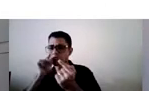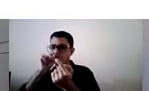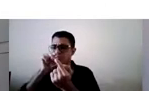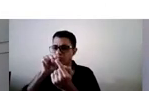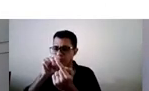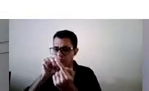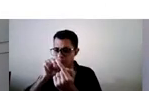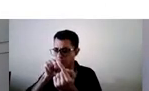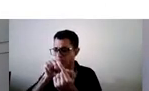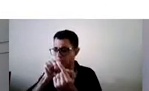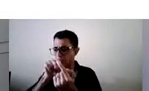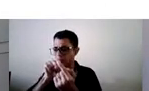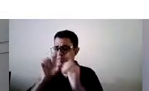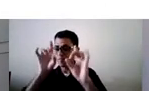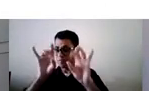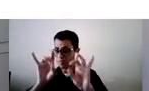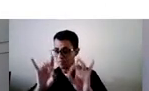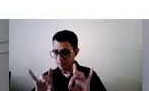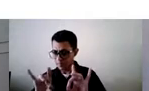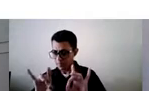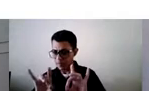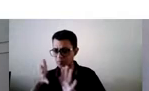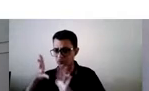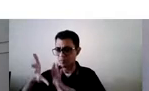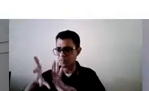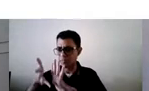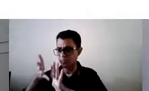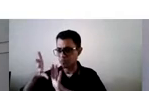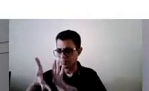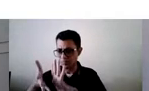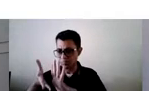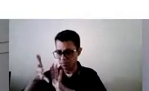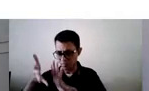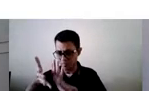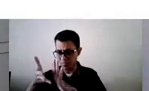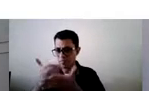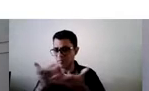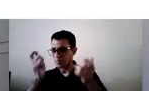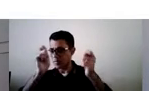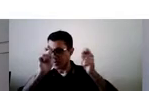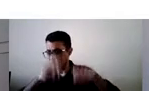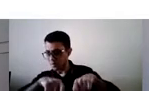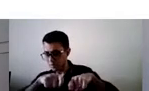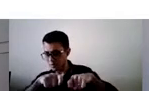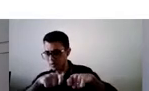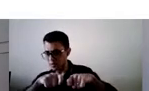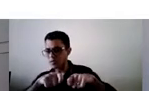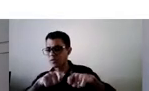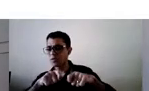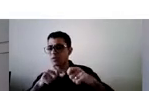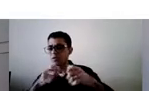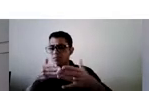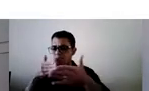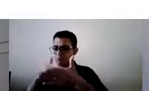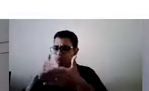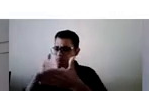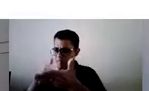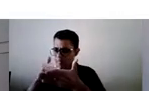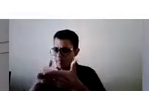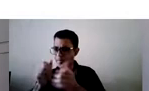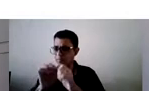funciona especialmente para sinalizar quais são as possibilidades e limites de